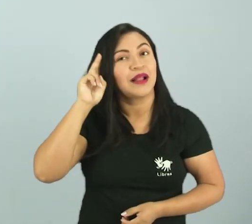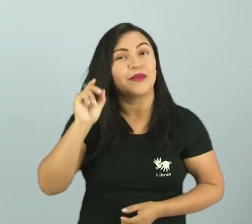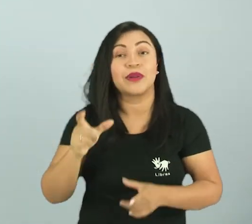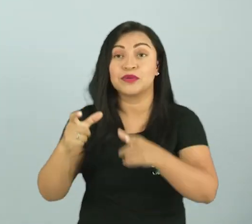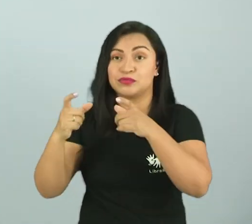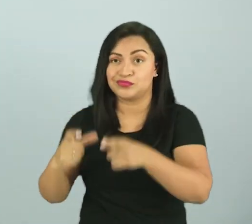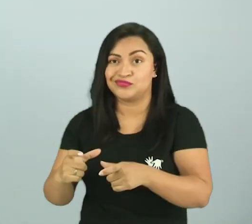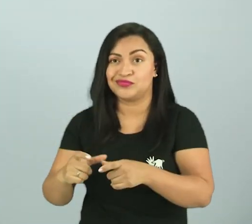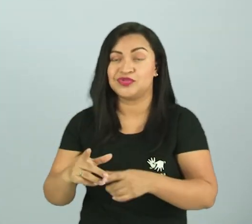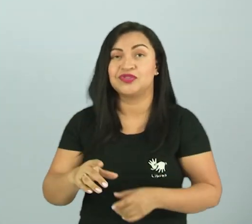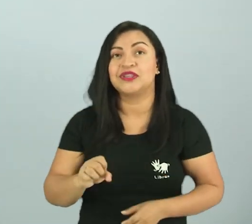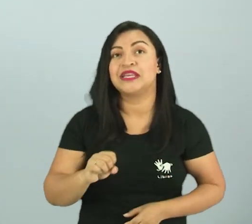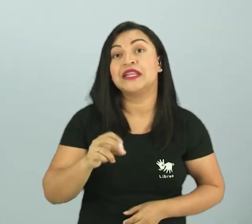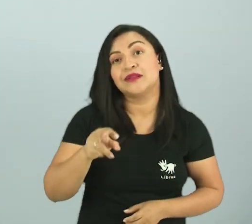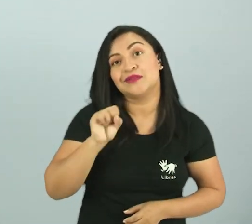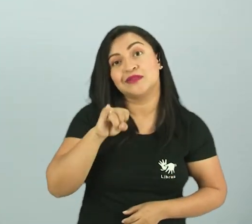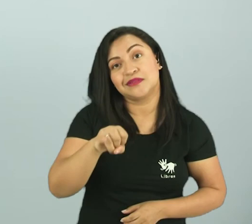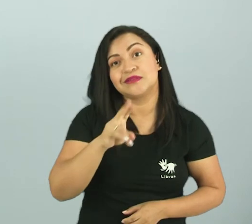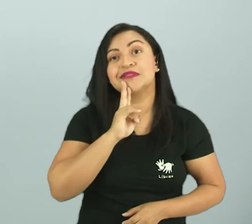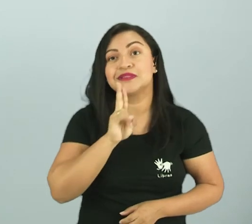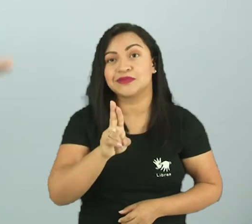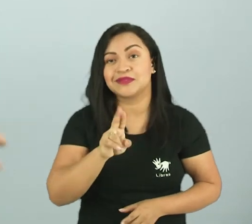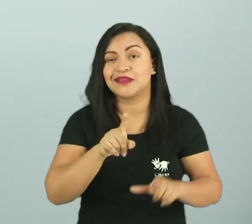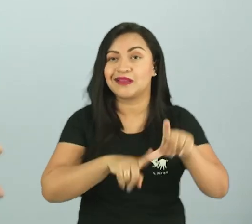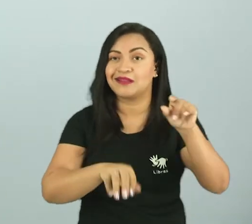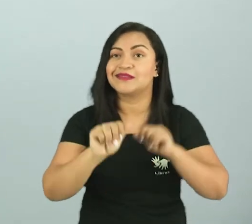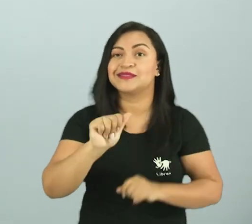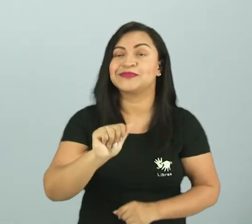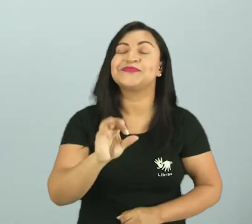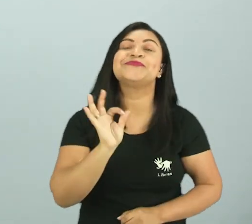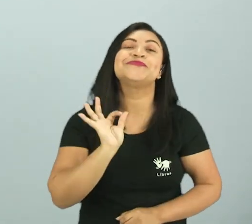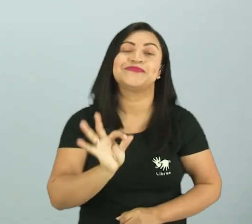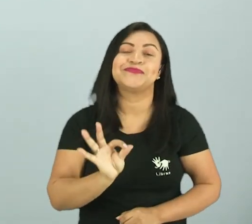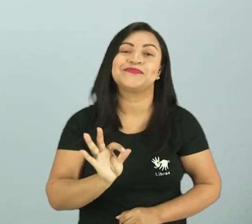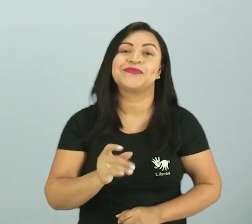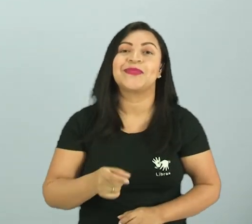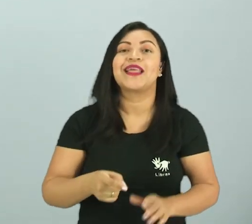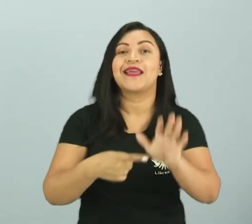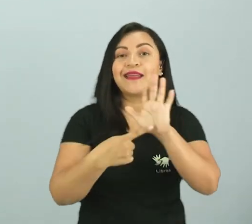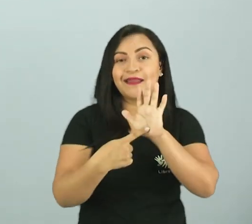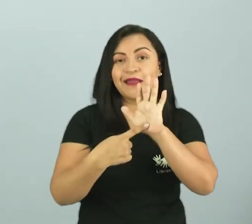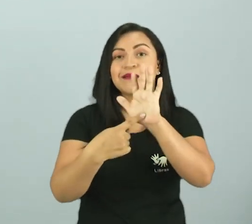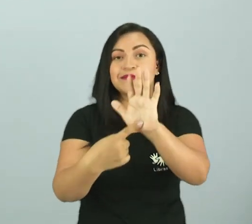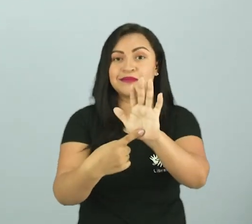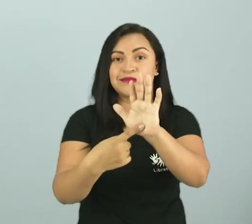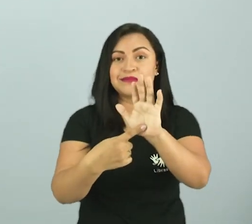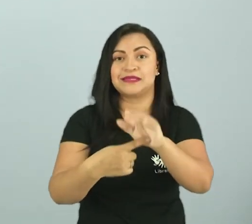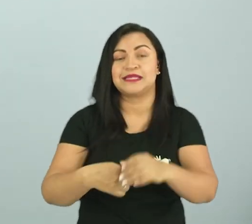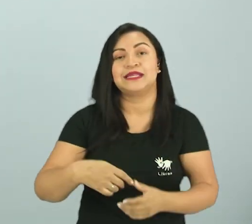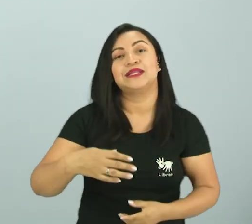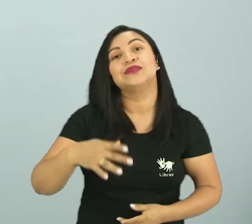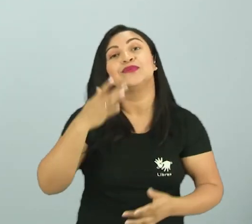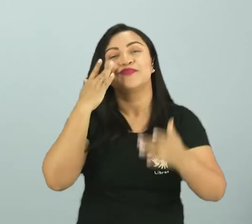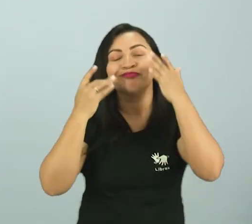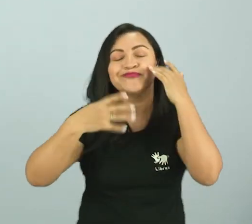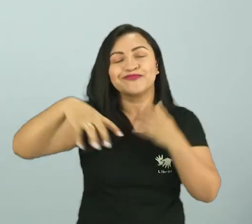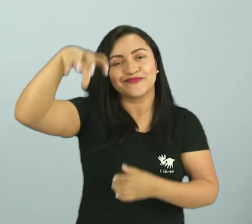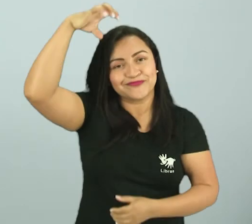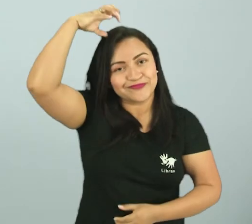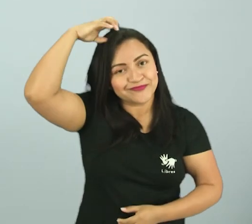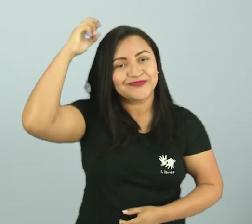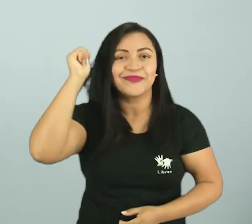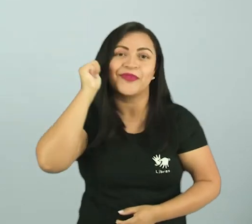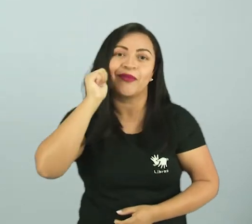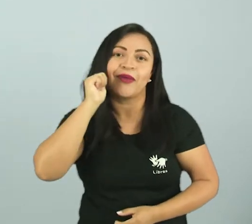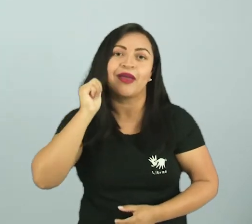consegue responder essa questão. Então, se você respondeu a letra A, está correta. É a representação da coroação do rei